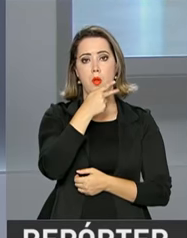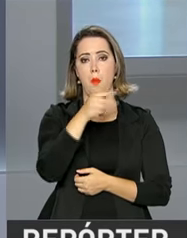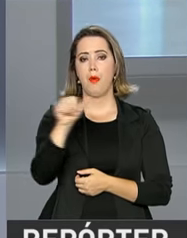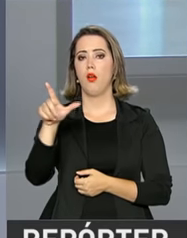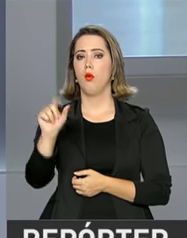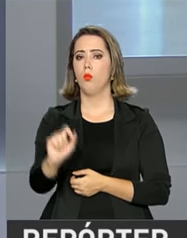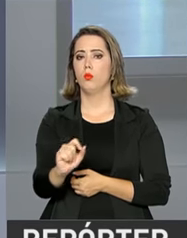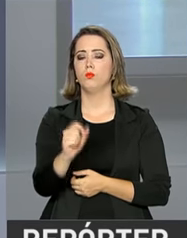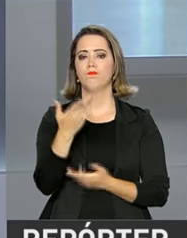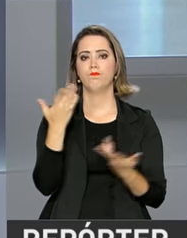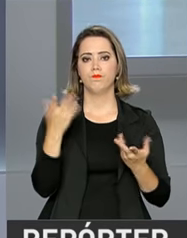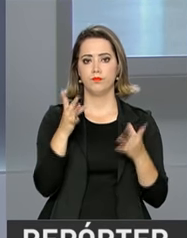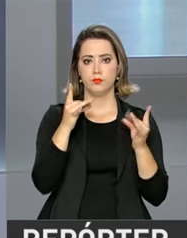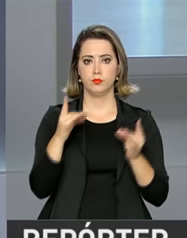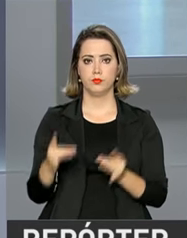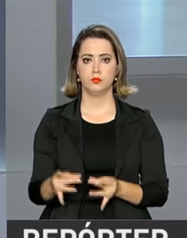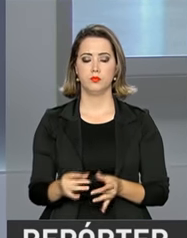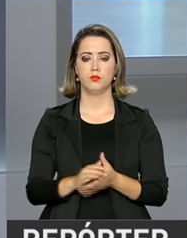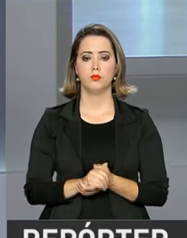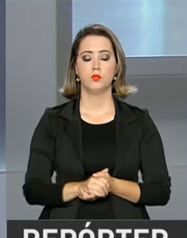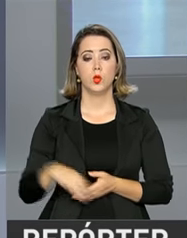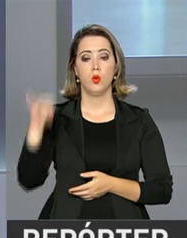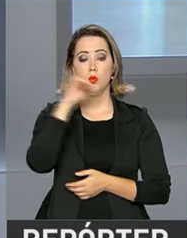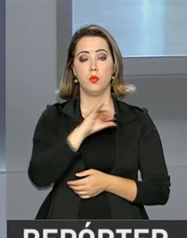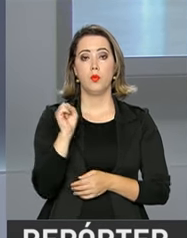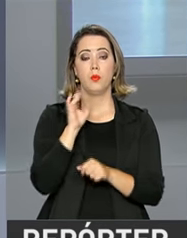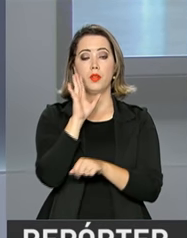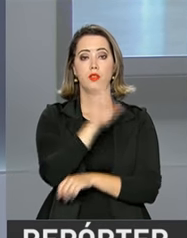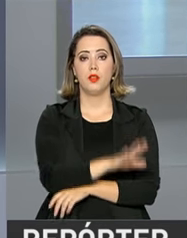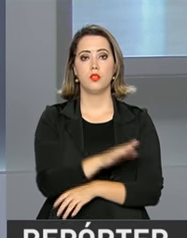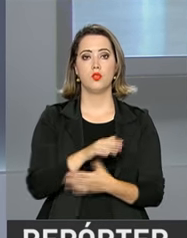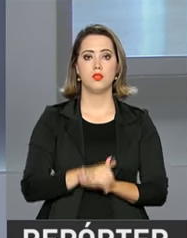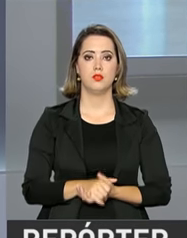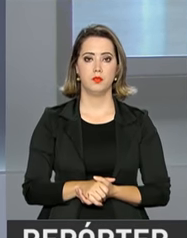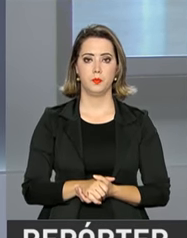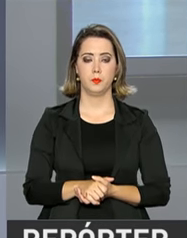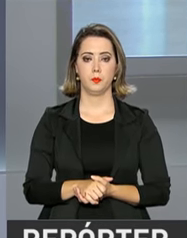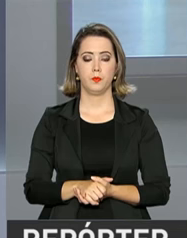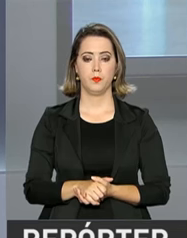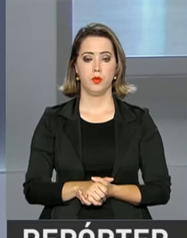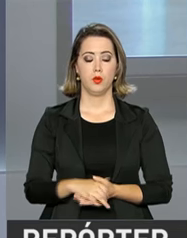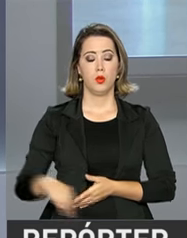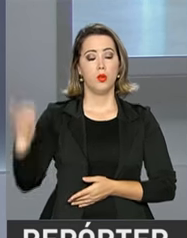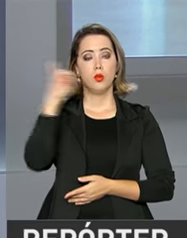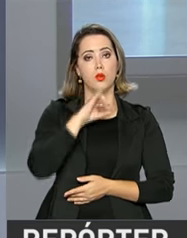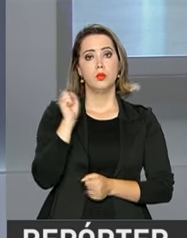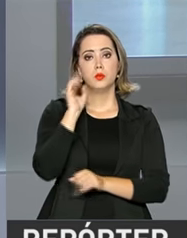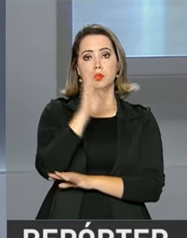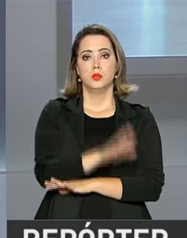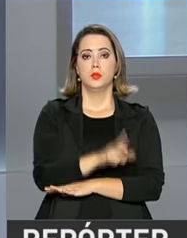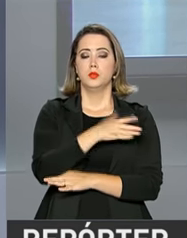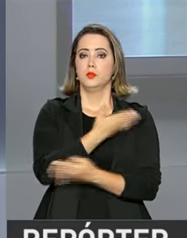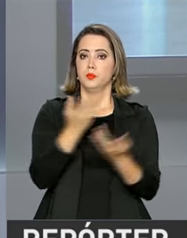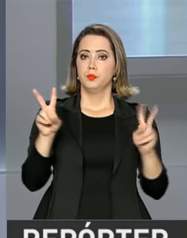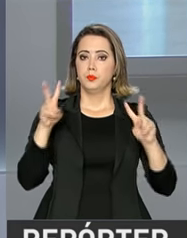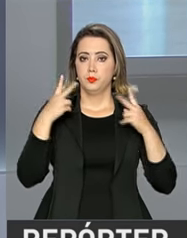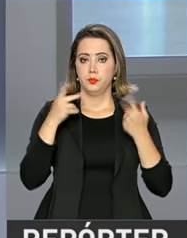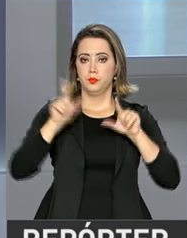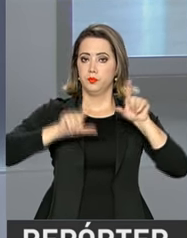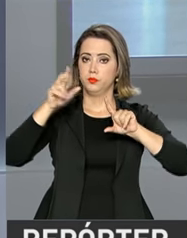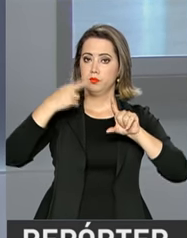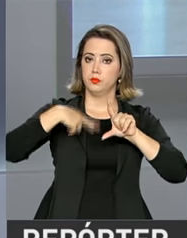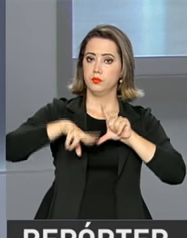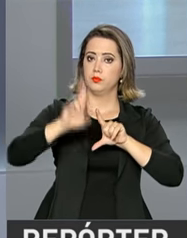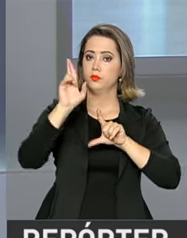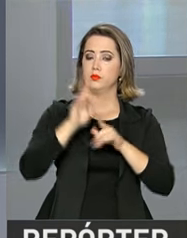paulo la sálvia que tem detalhes para a gente o laudo boa tarde para você boa tarde roberto boa tarde a todos que nos assistem na